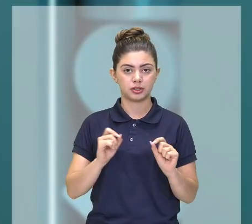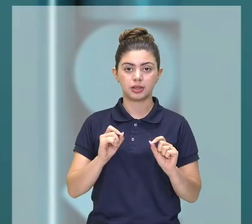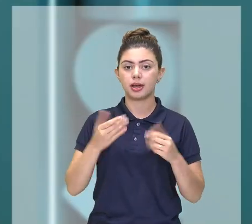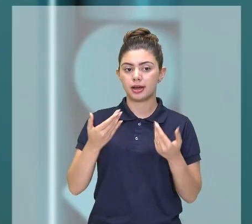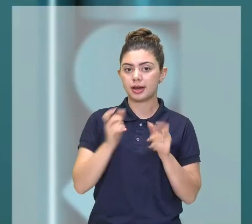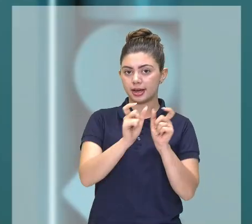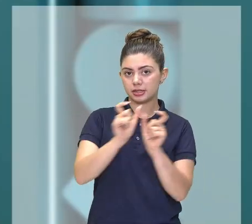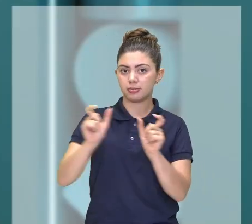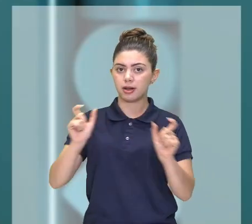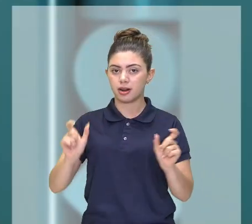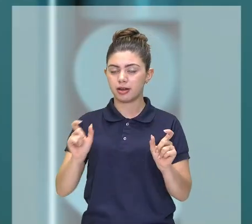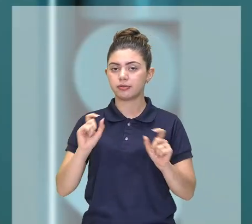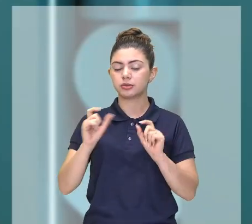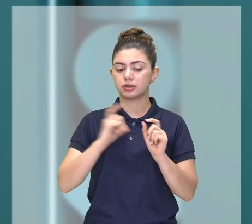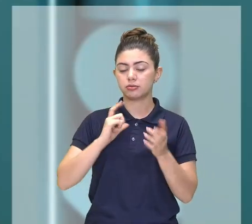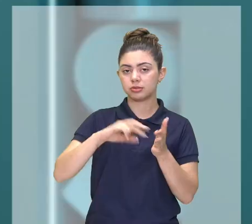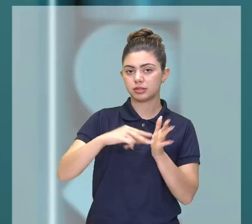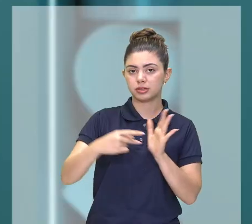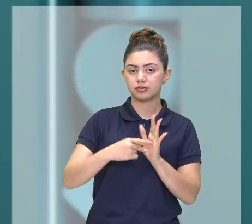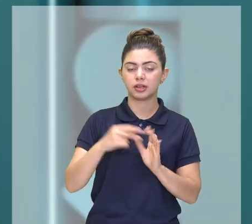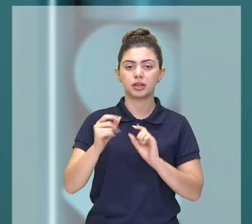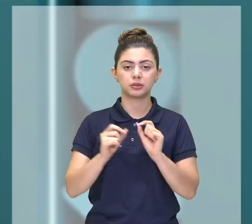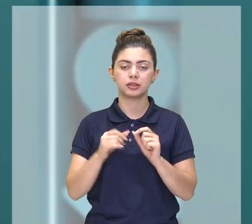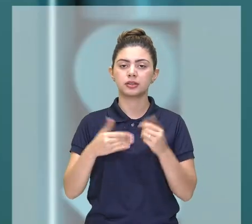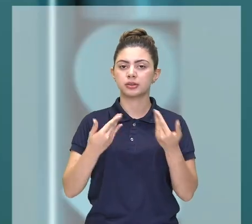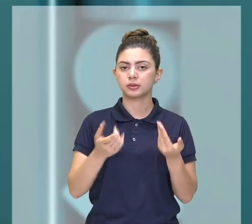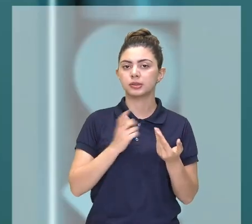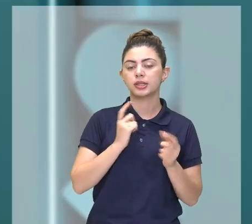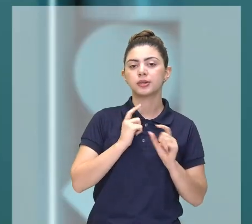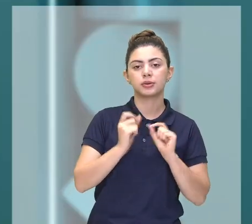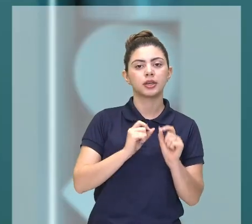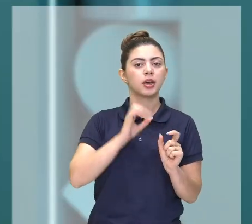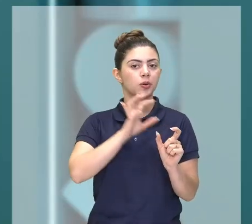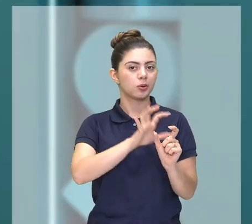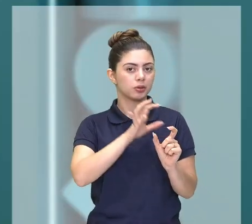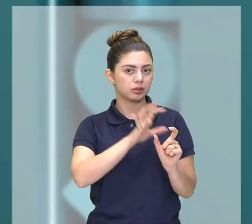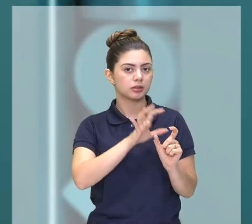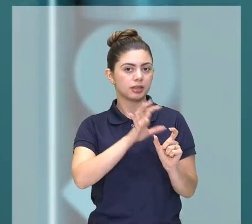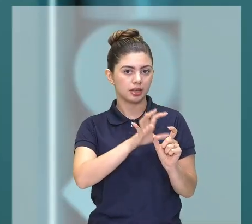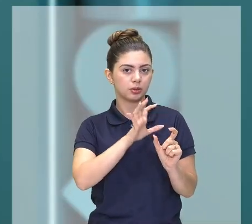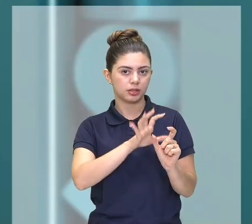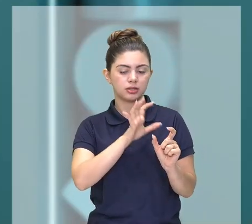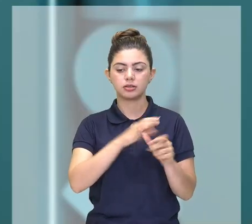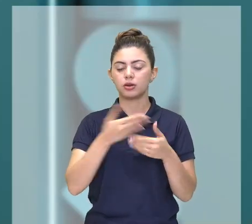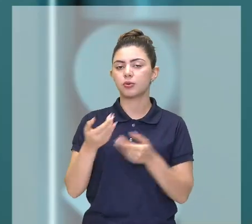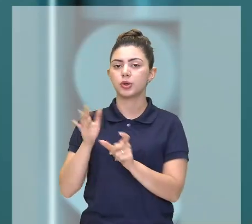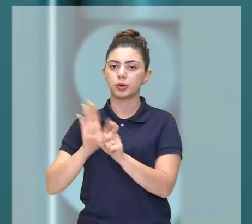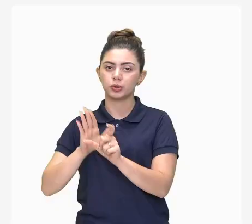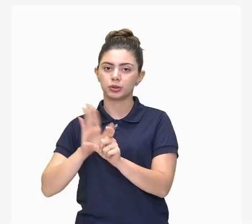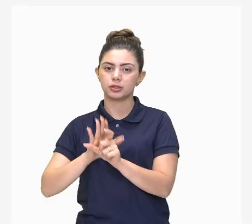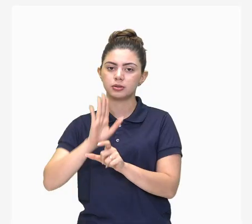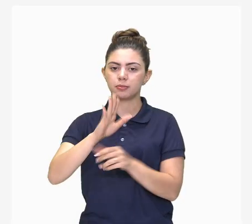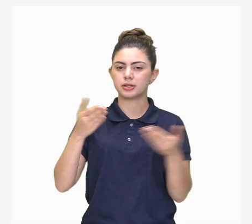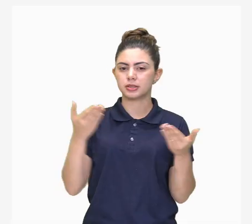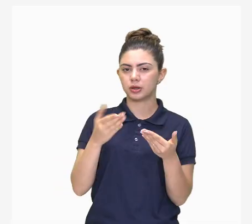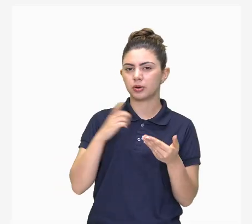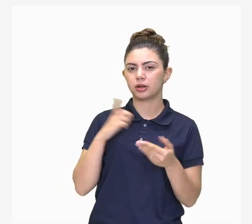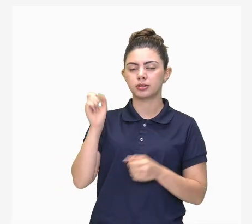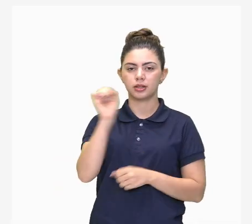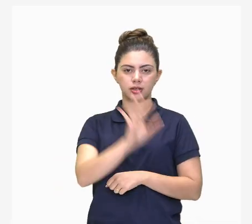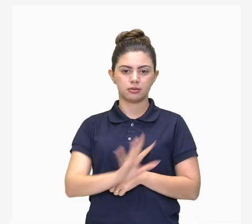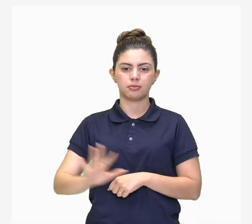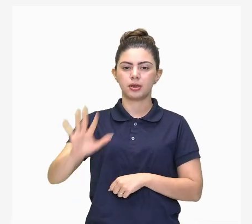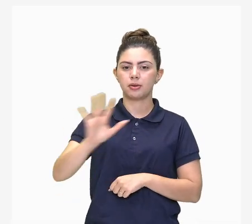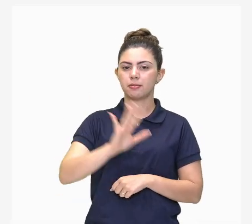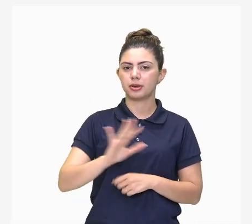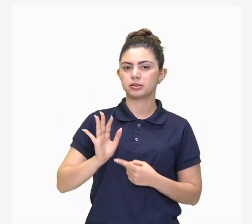palavras, né, o sentido das palavras denotação e conotação. E eu quero apresentar para vocês um mapeamento. E nesse